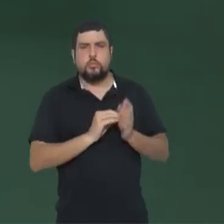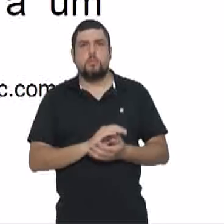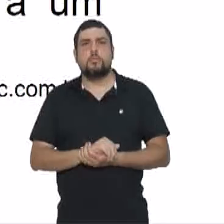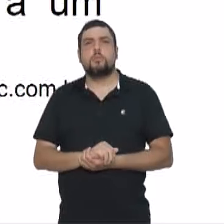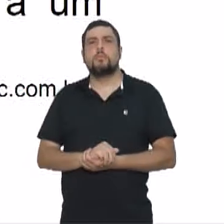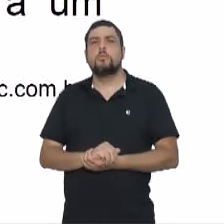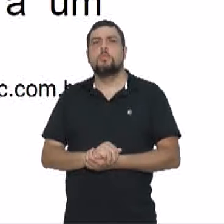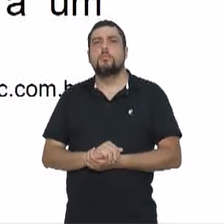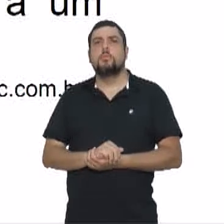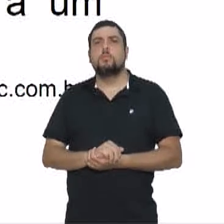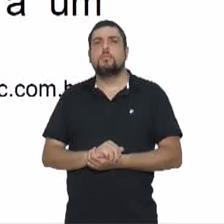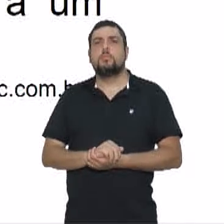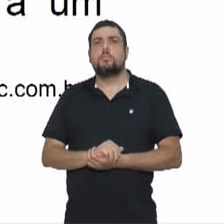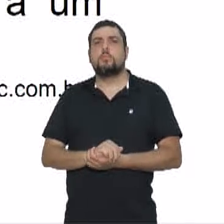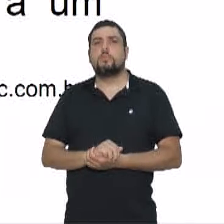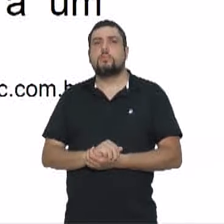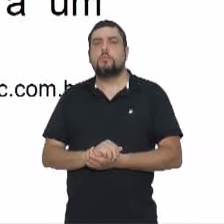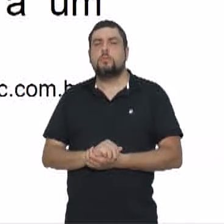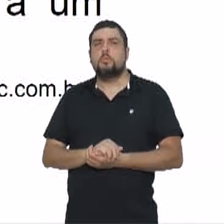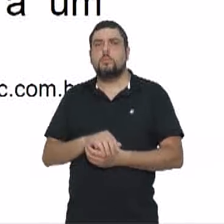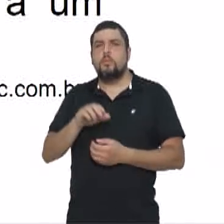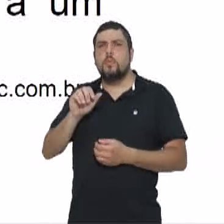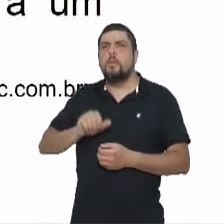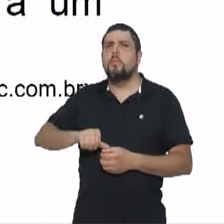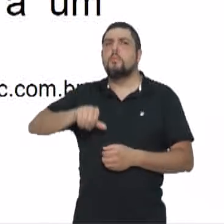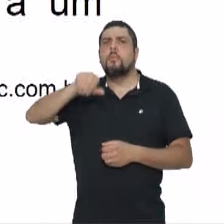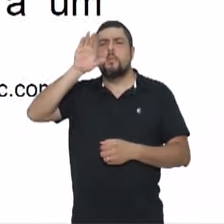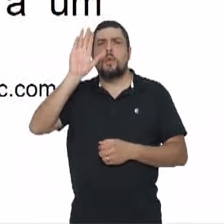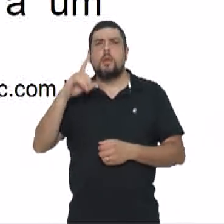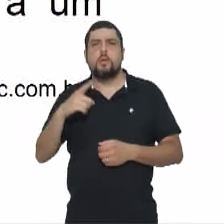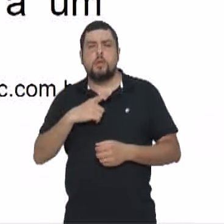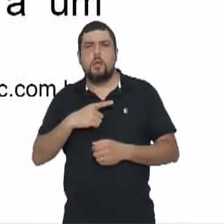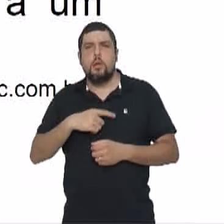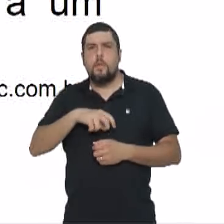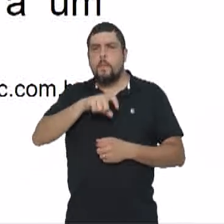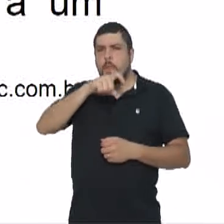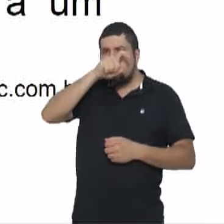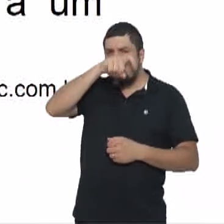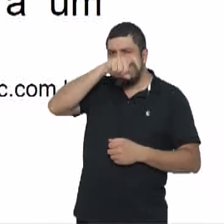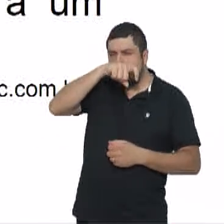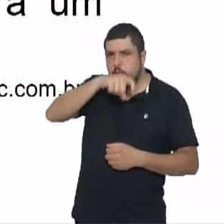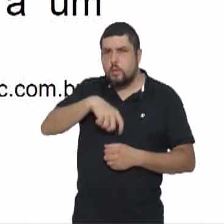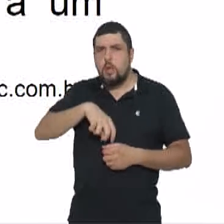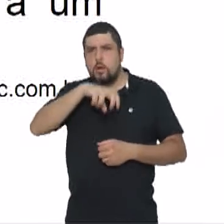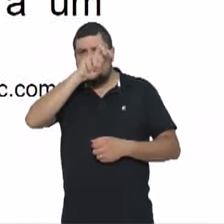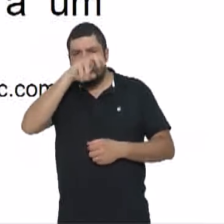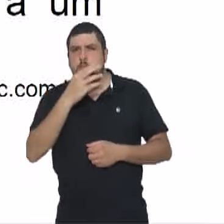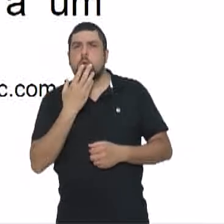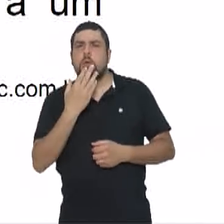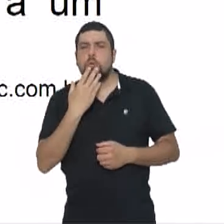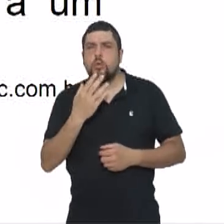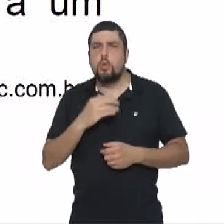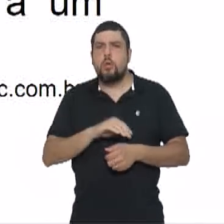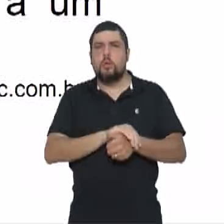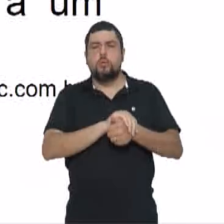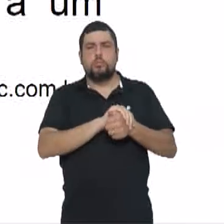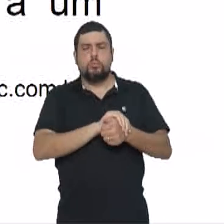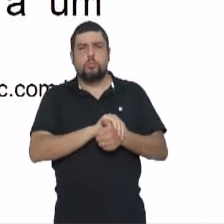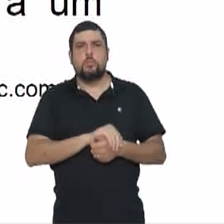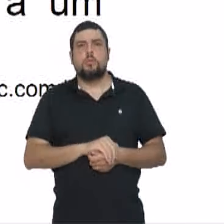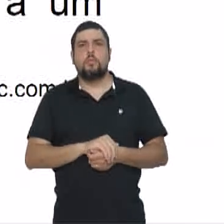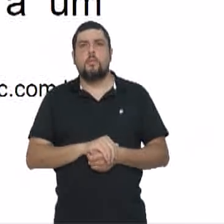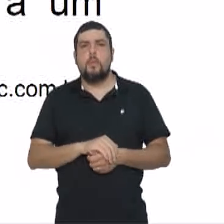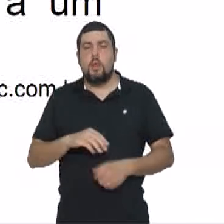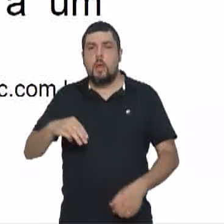Os mais comuns a serem criados são papagaios, araras e jabutis. Maria Isabel alerta que antes de ter